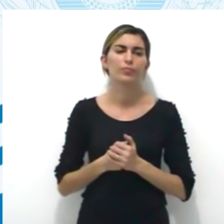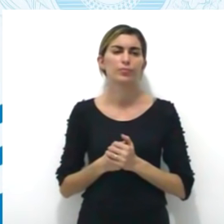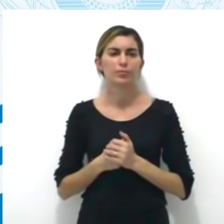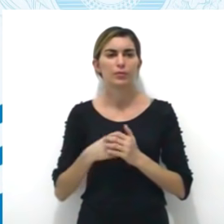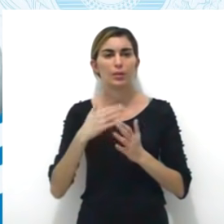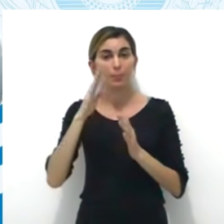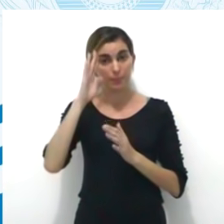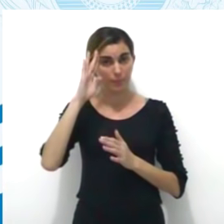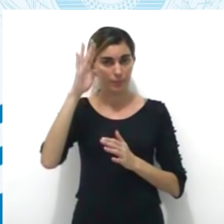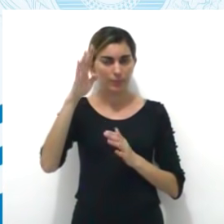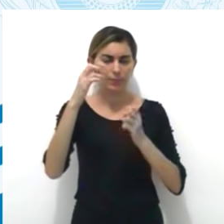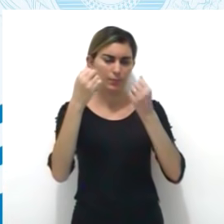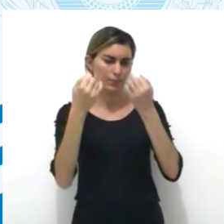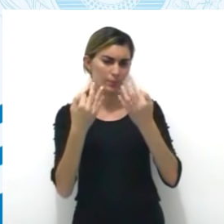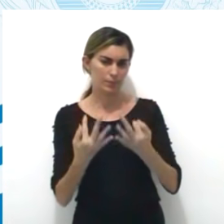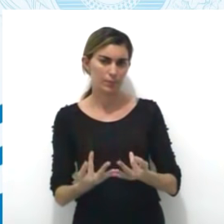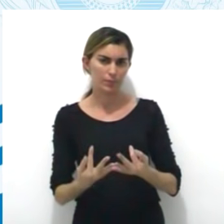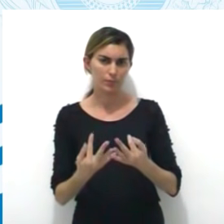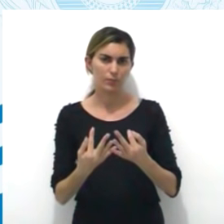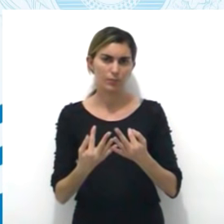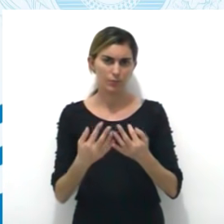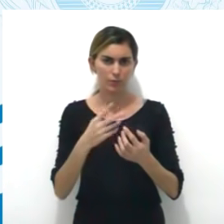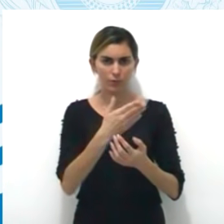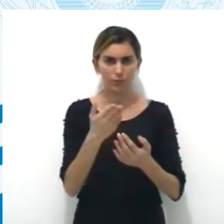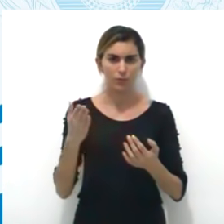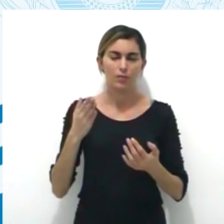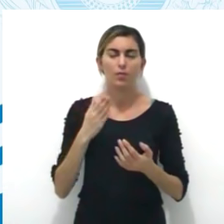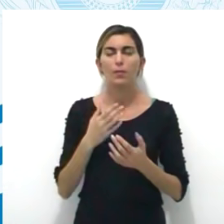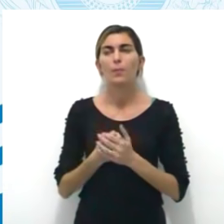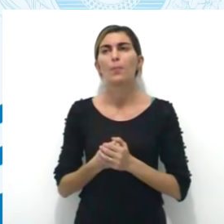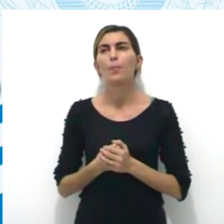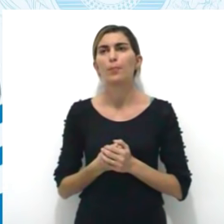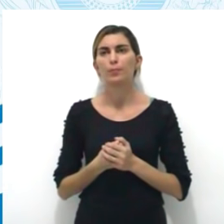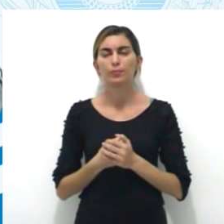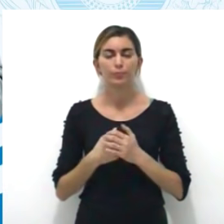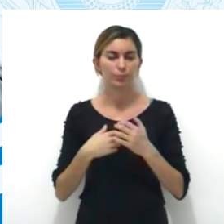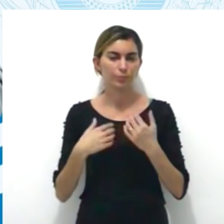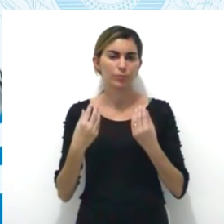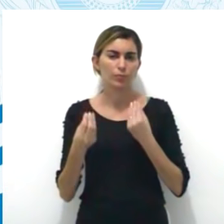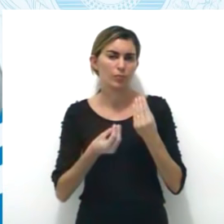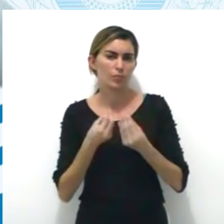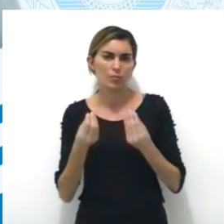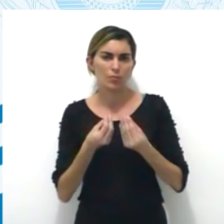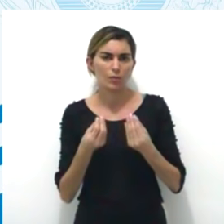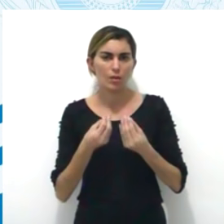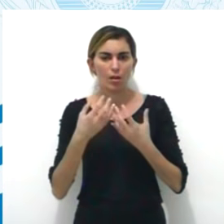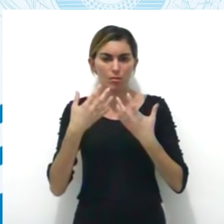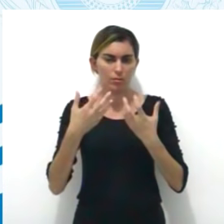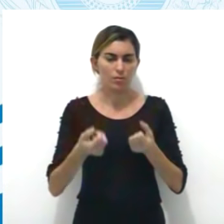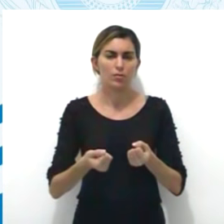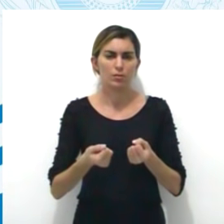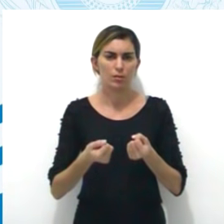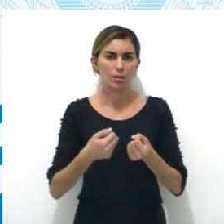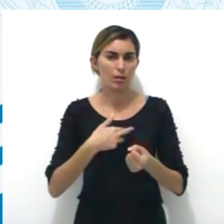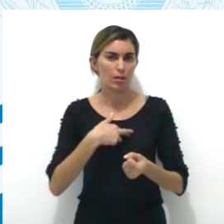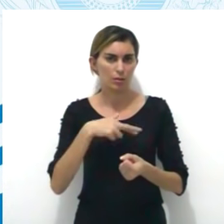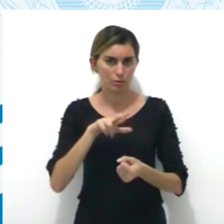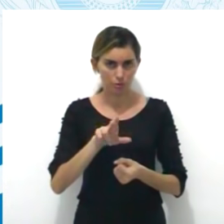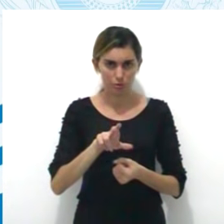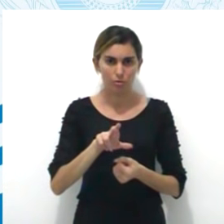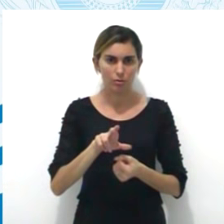ocidental, a principal explicação, para que vocês tenham ideia, a seita